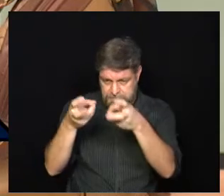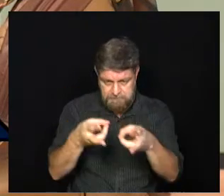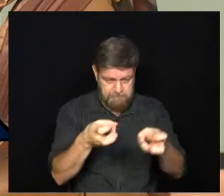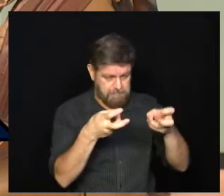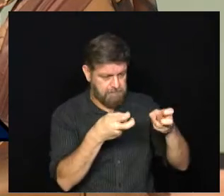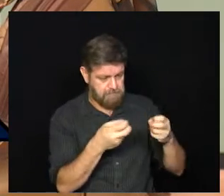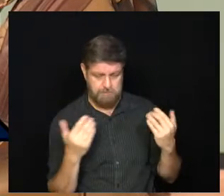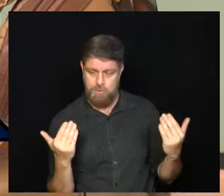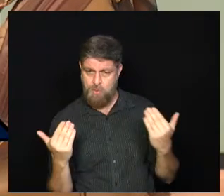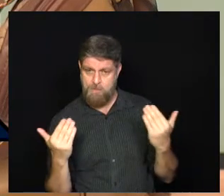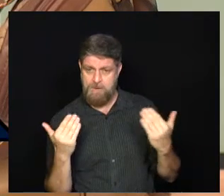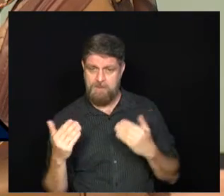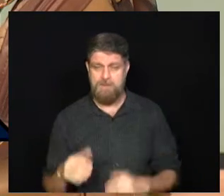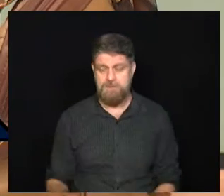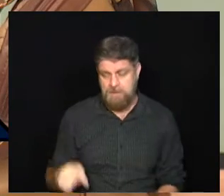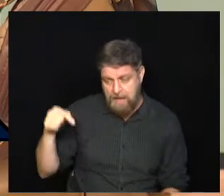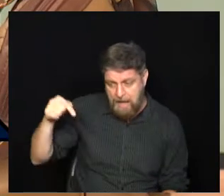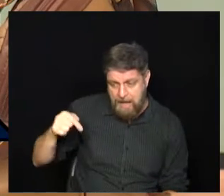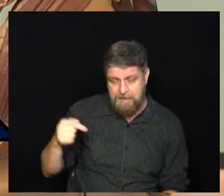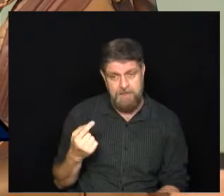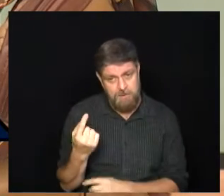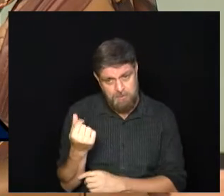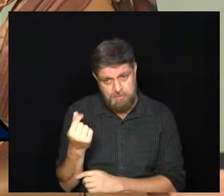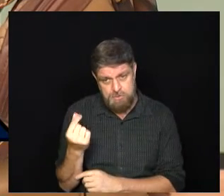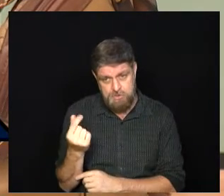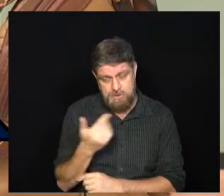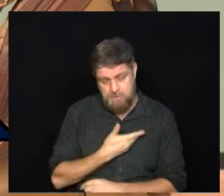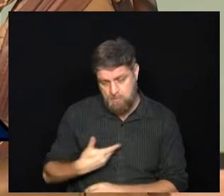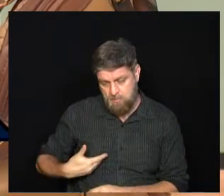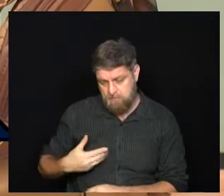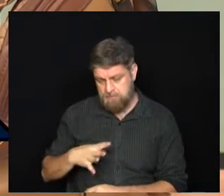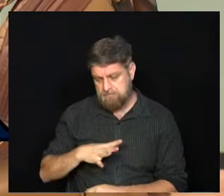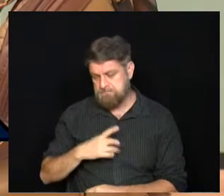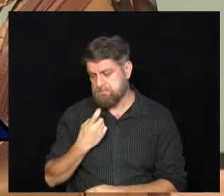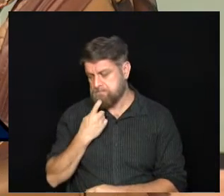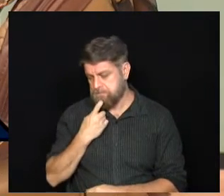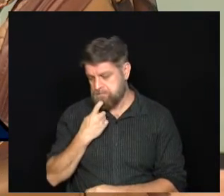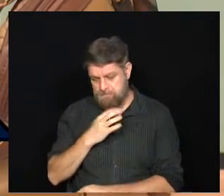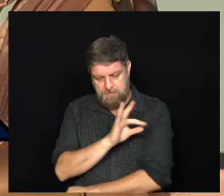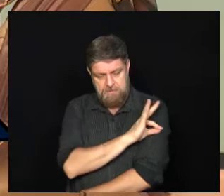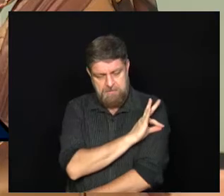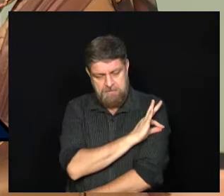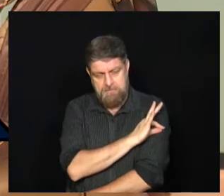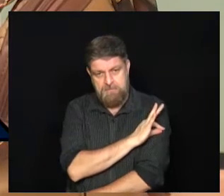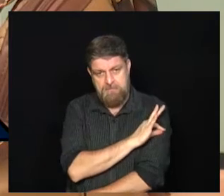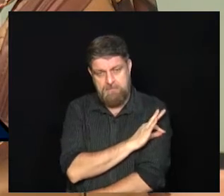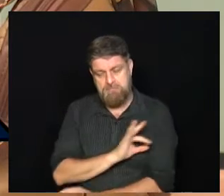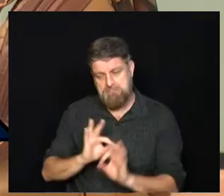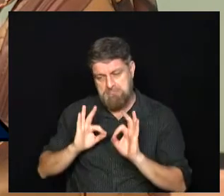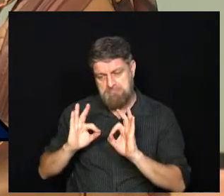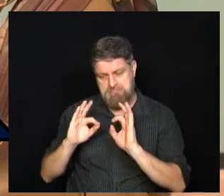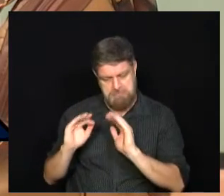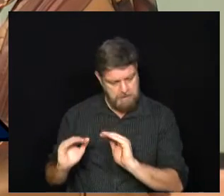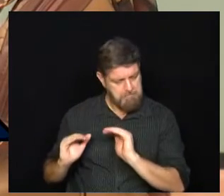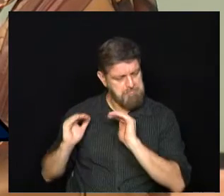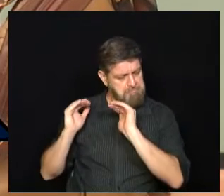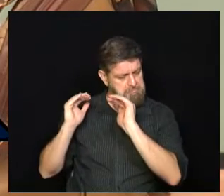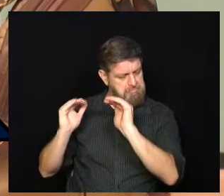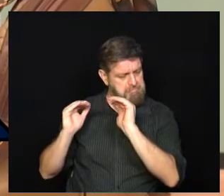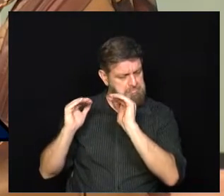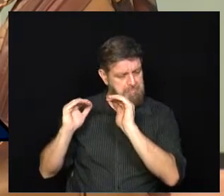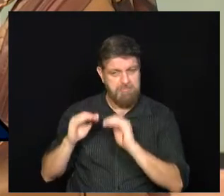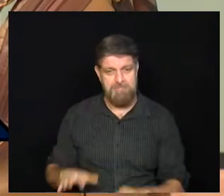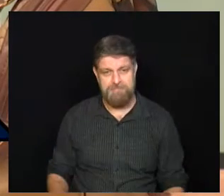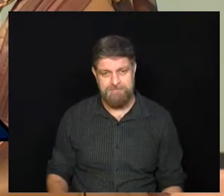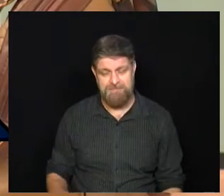a situação financeira da prefeitura, a gente pode dizer que é privilegiada, né? Em relação